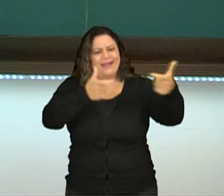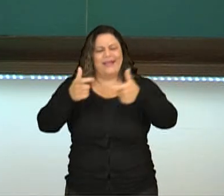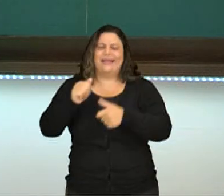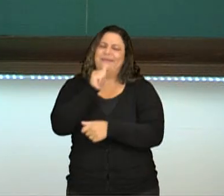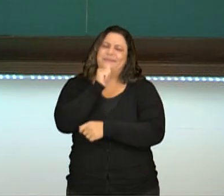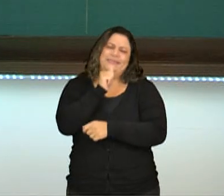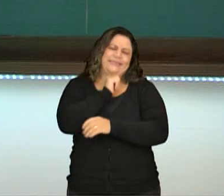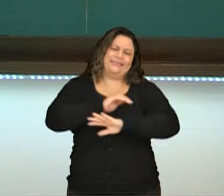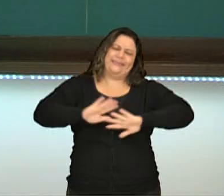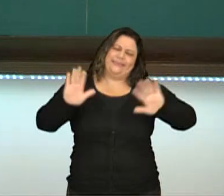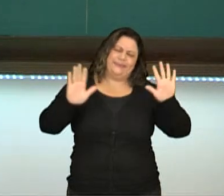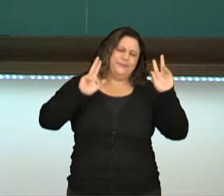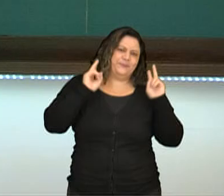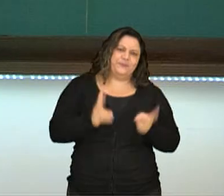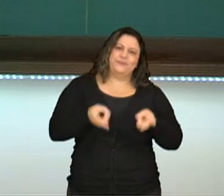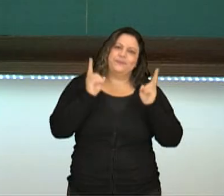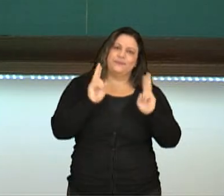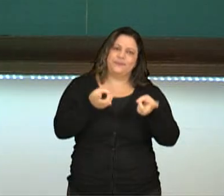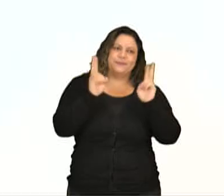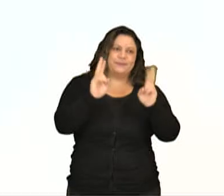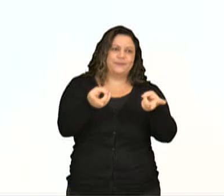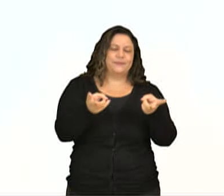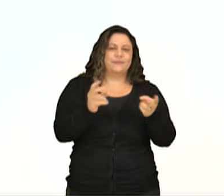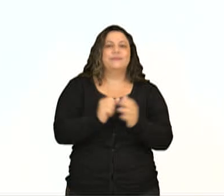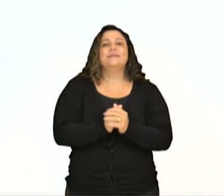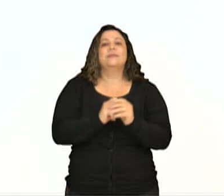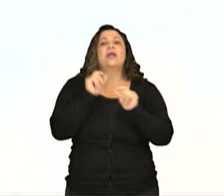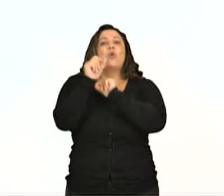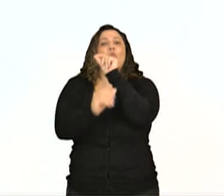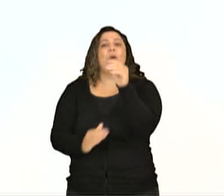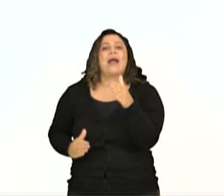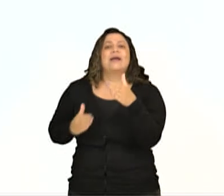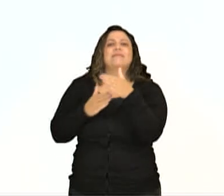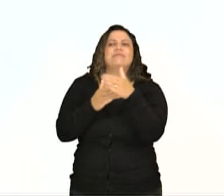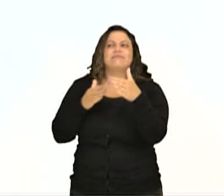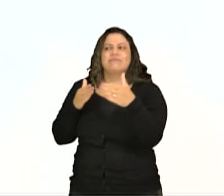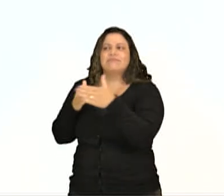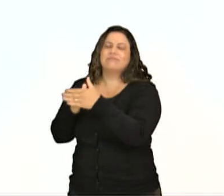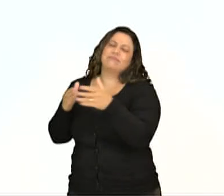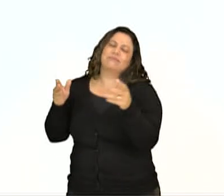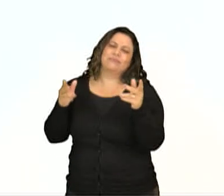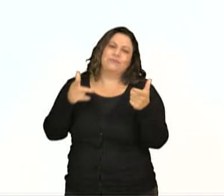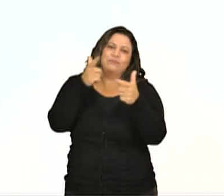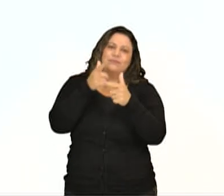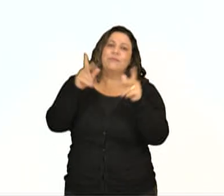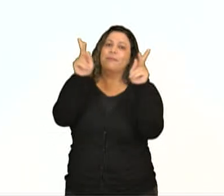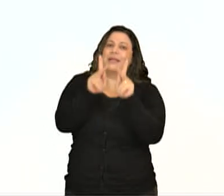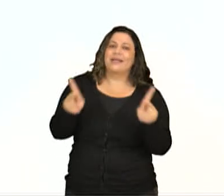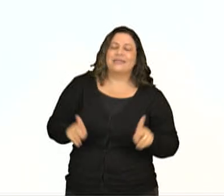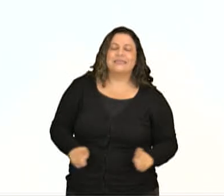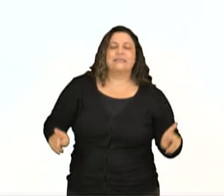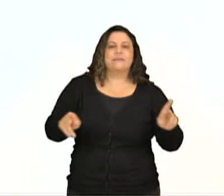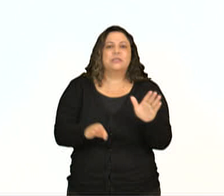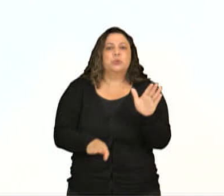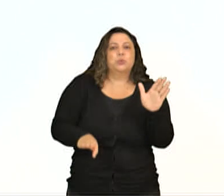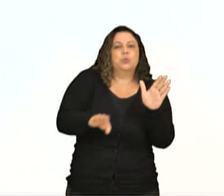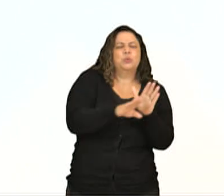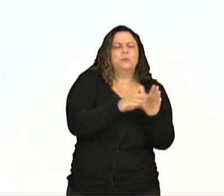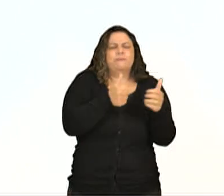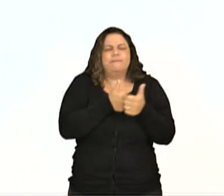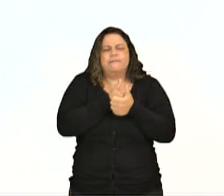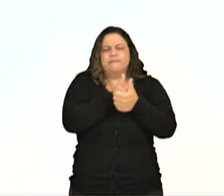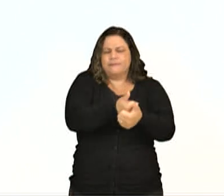as disputas continuaram. Quais são os obstáculos, então, que nós temos aí para essa paz, que chegou muito próxima de